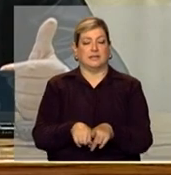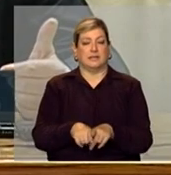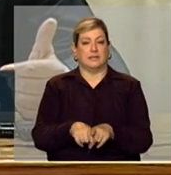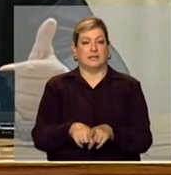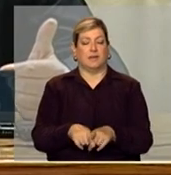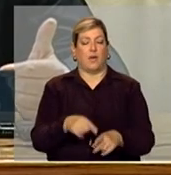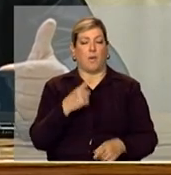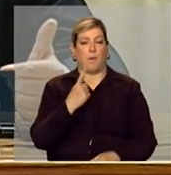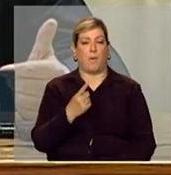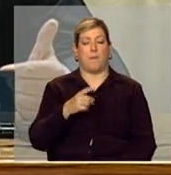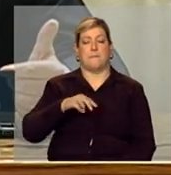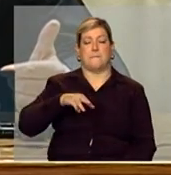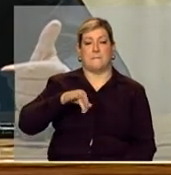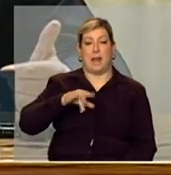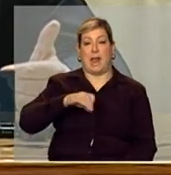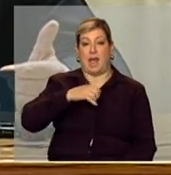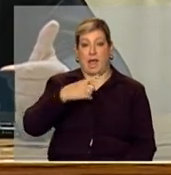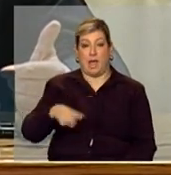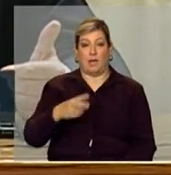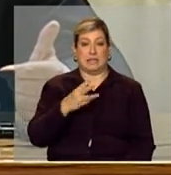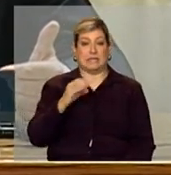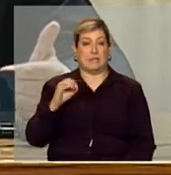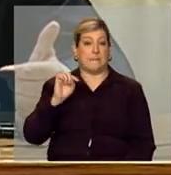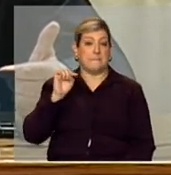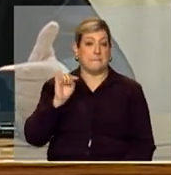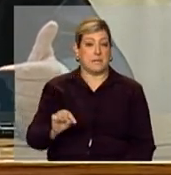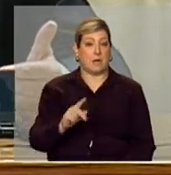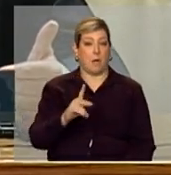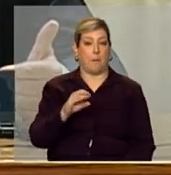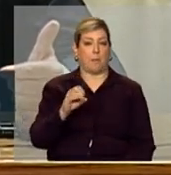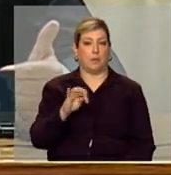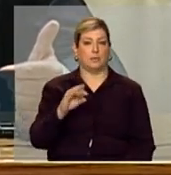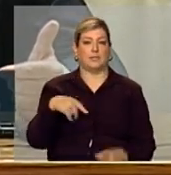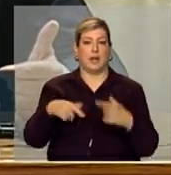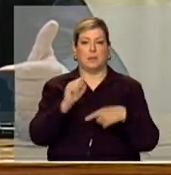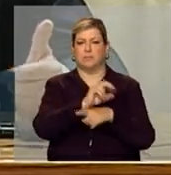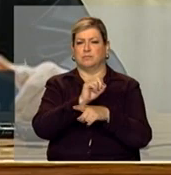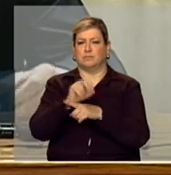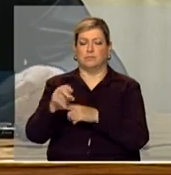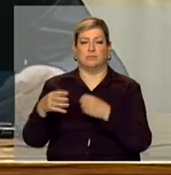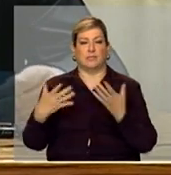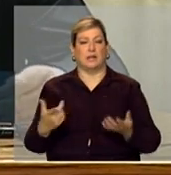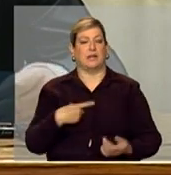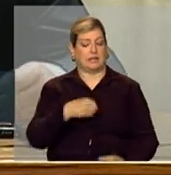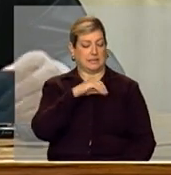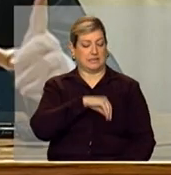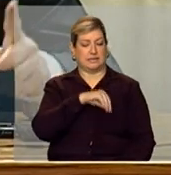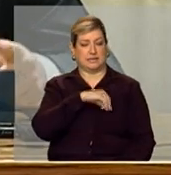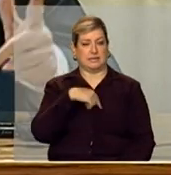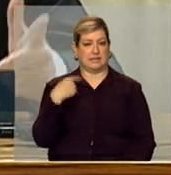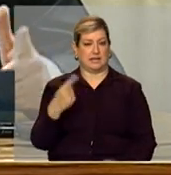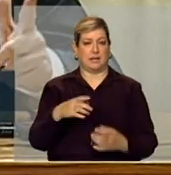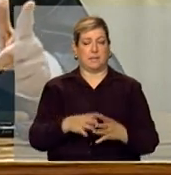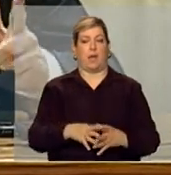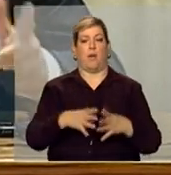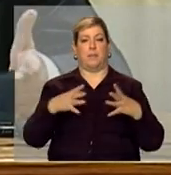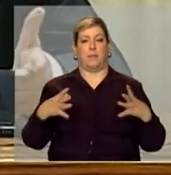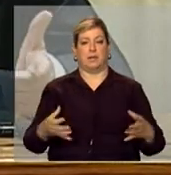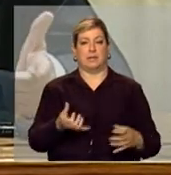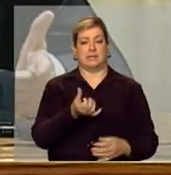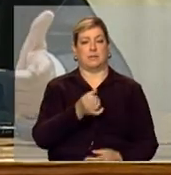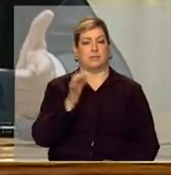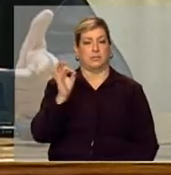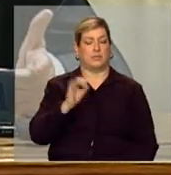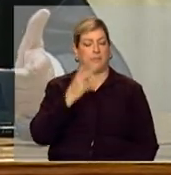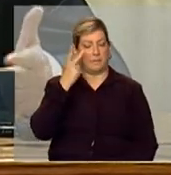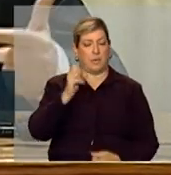1. 300.000 postos de trabalho a massa salarial cresceu 6% a ao